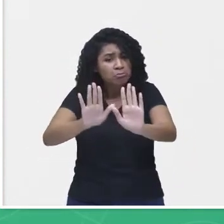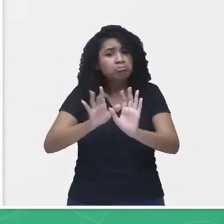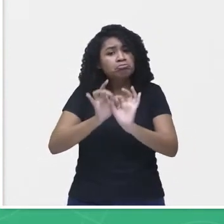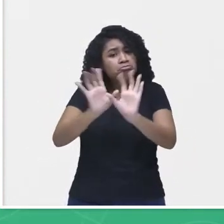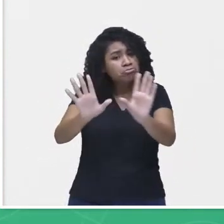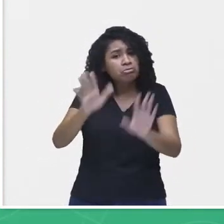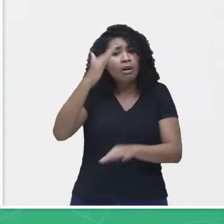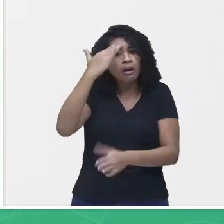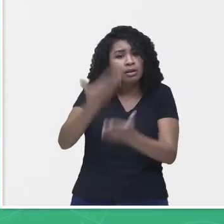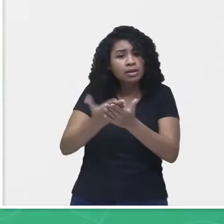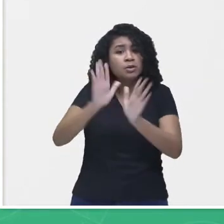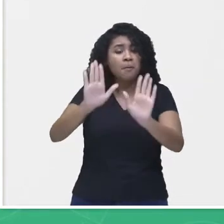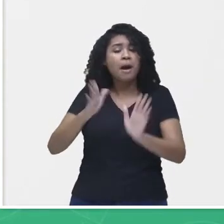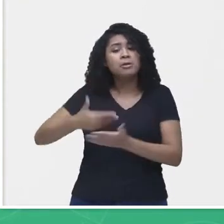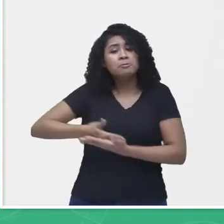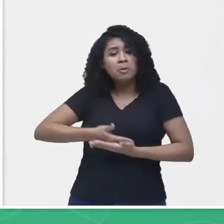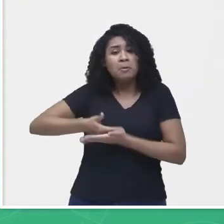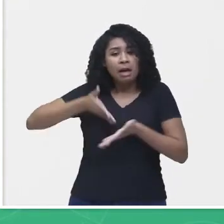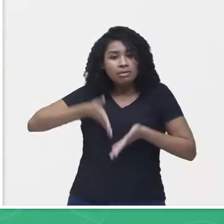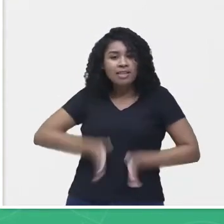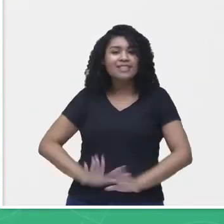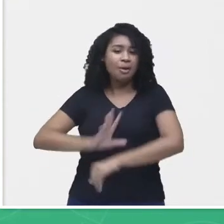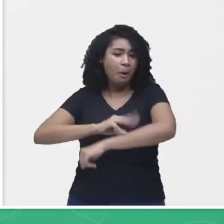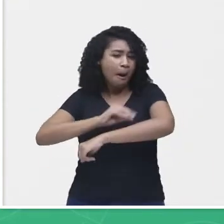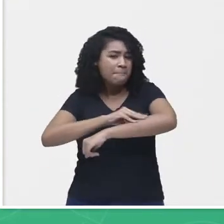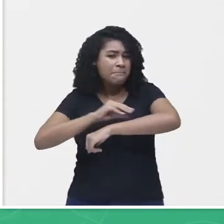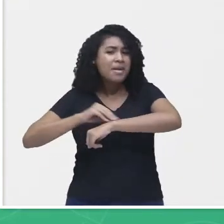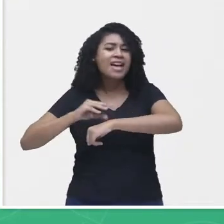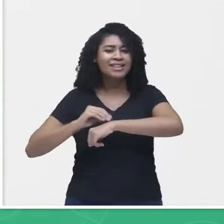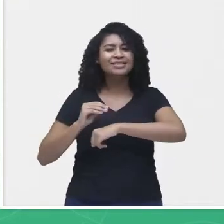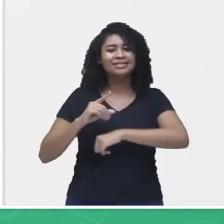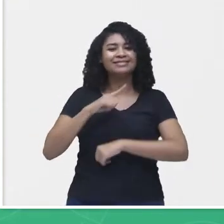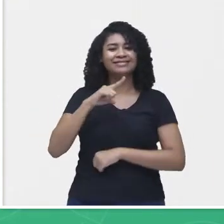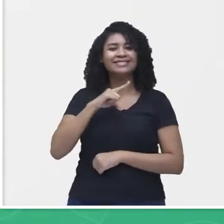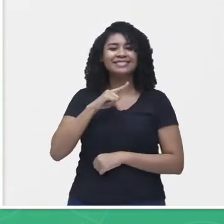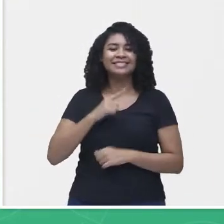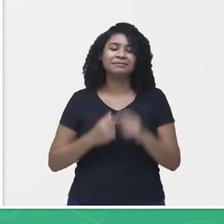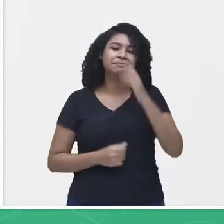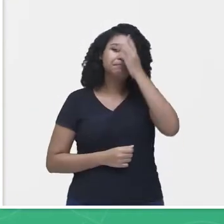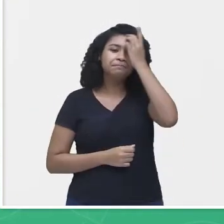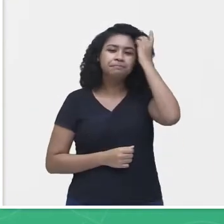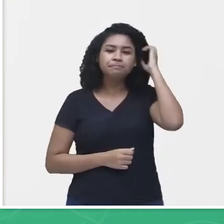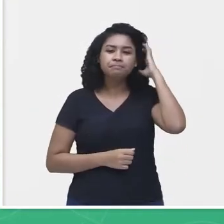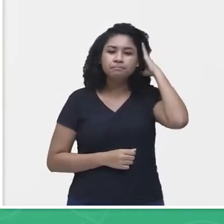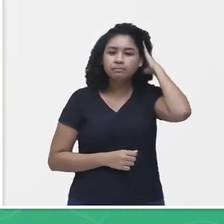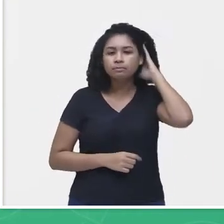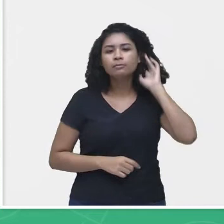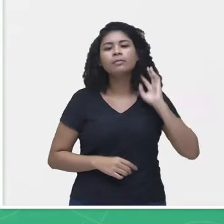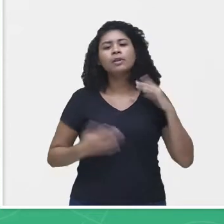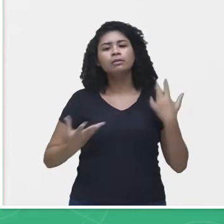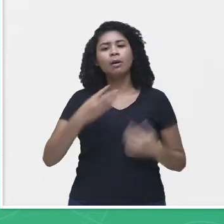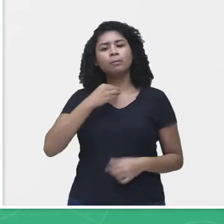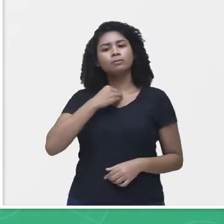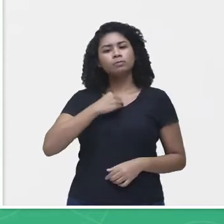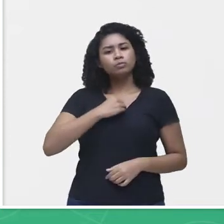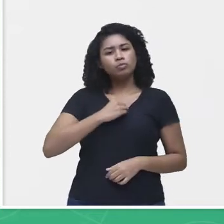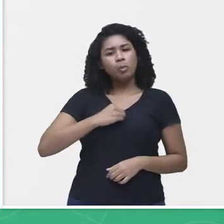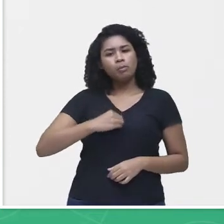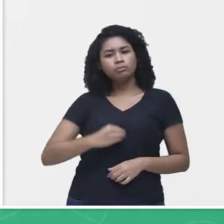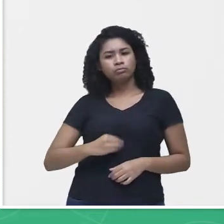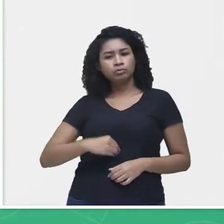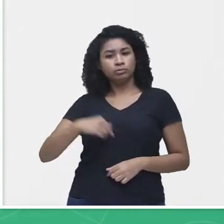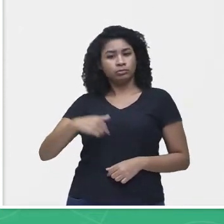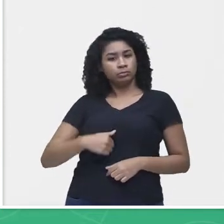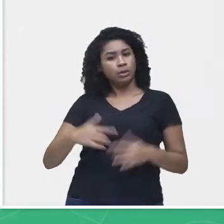né? Mas o meu neném nasceu bem cabeludinho. Então, vamos lá. Passou do esôfago, foi para o estômago. E aqui, gente, é onde